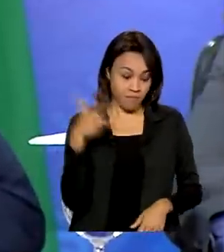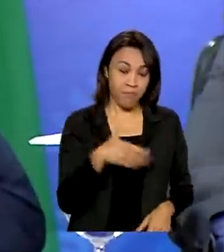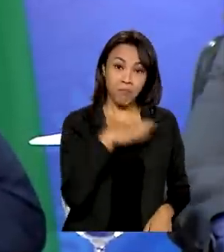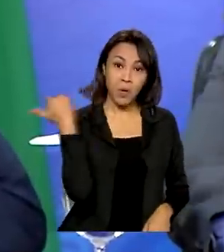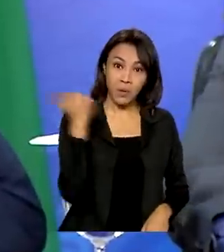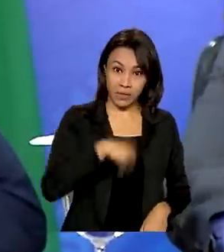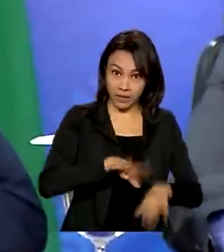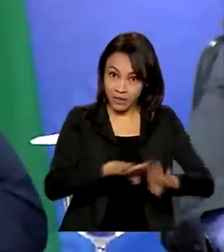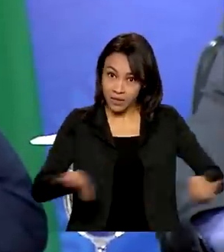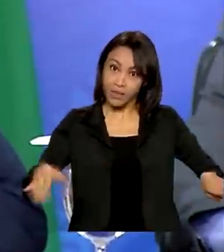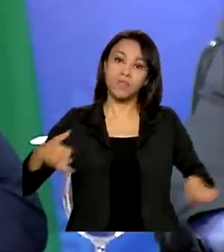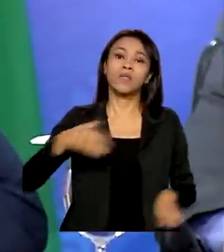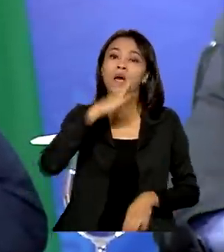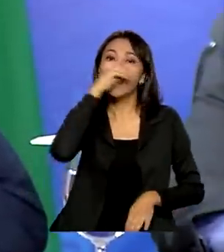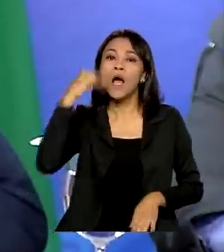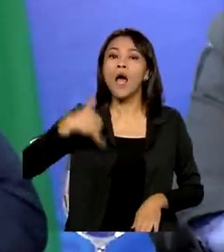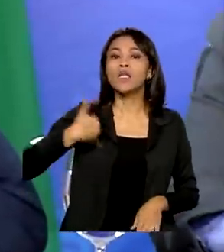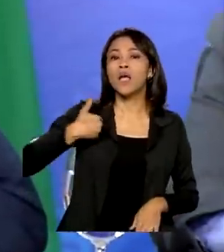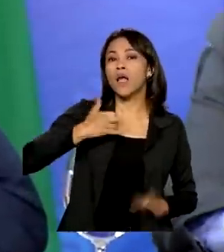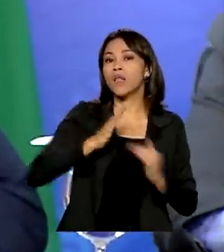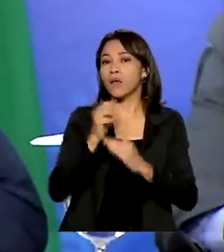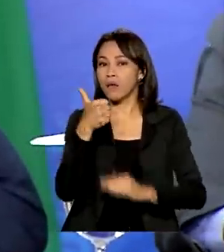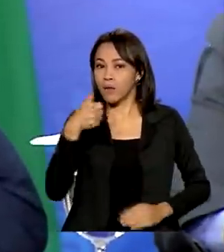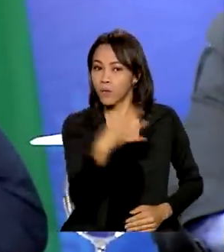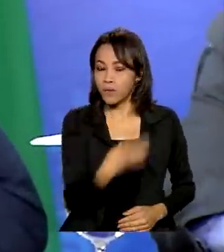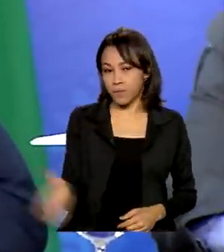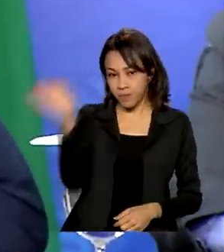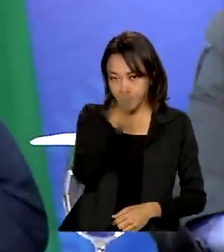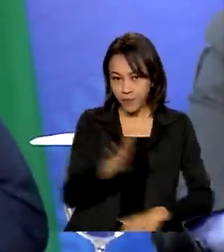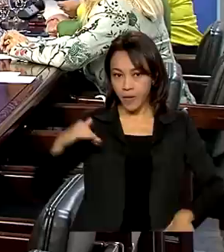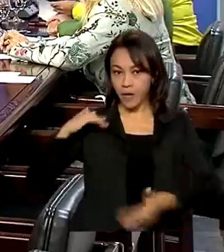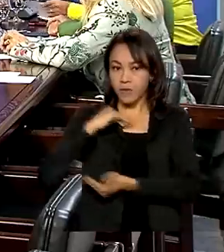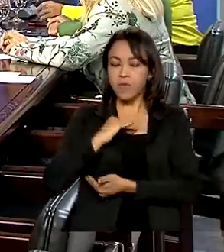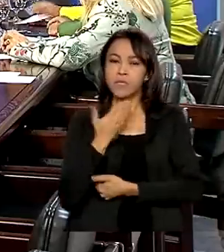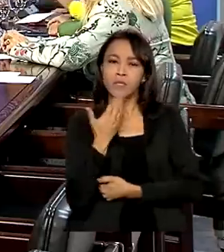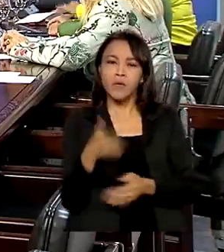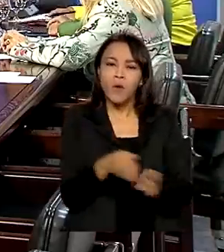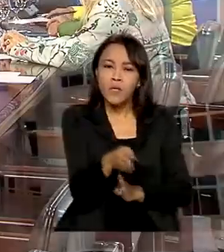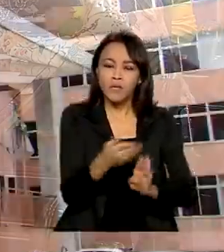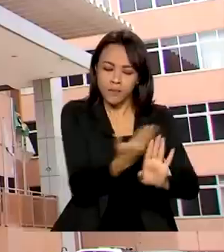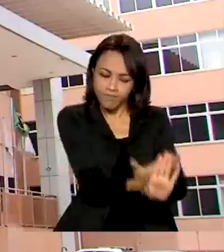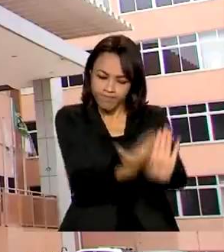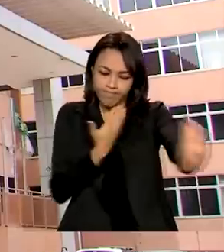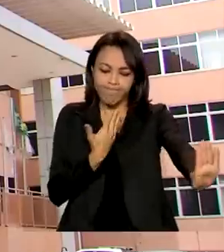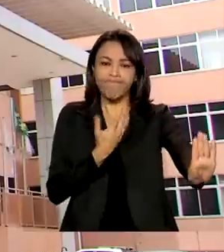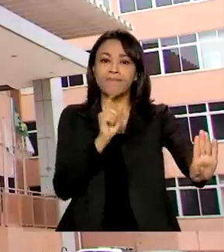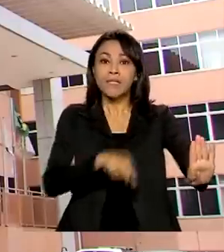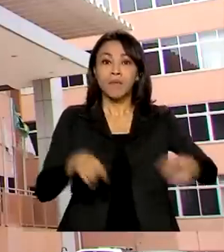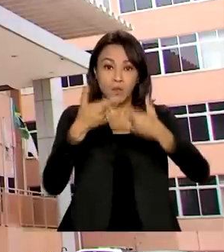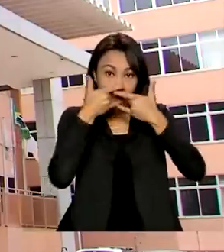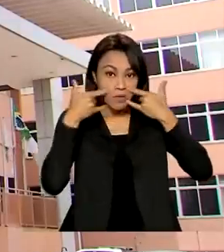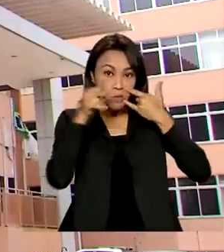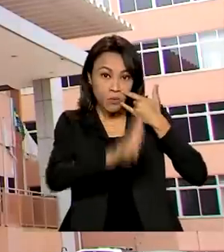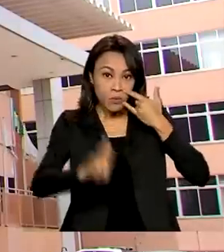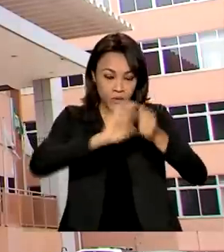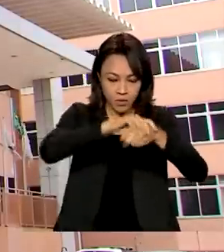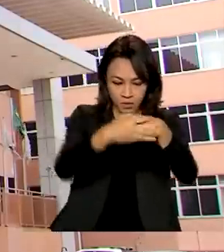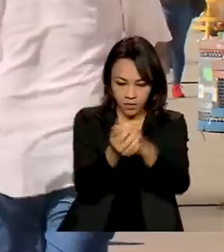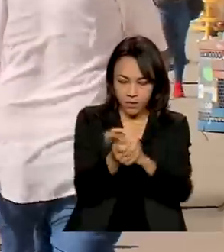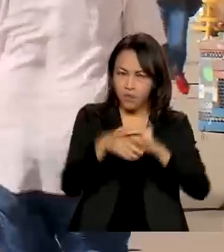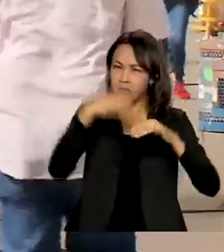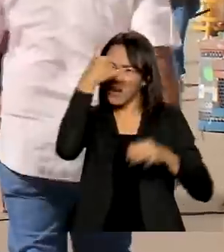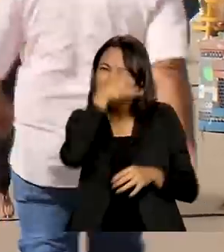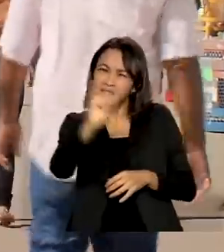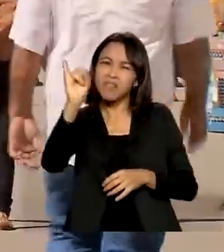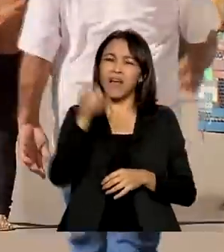de até 14 anos. Anvisa recomenda distanciamento físico, uso de máscaras e higienização das mãos para